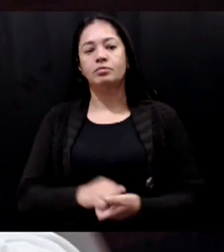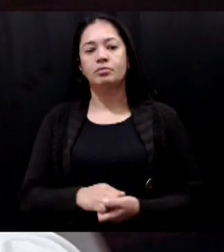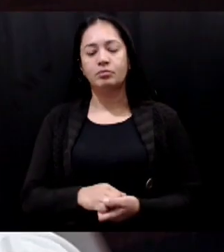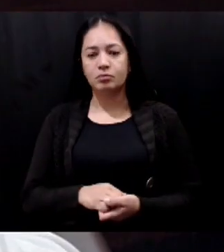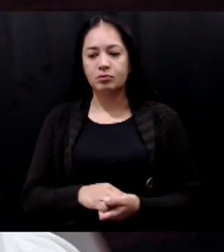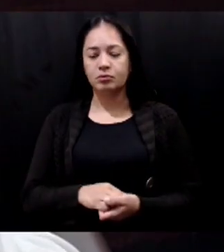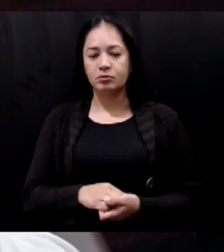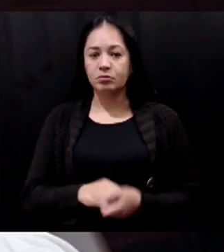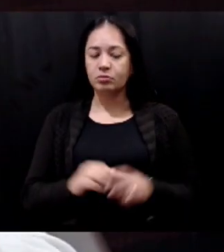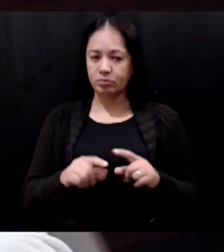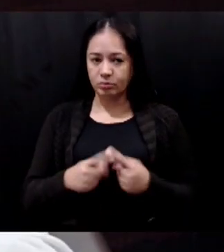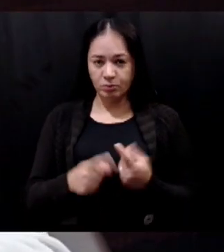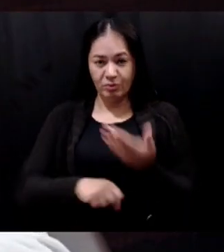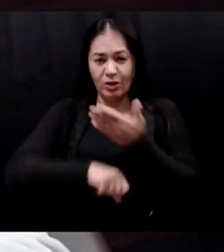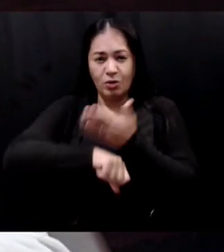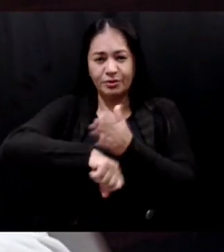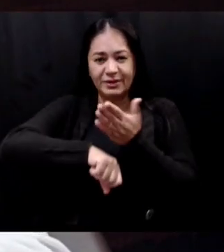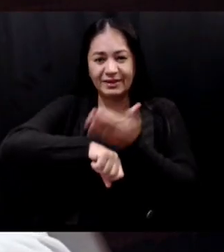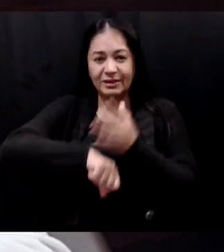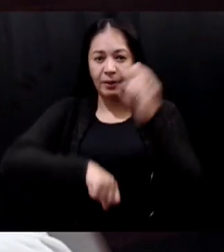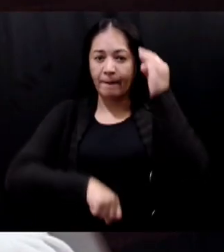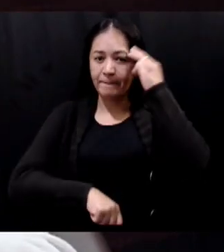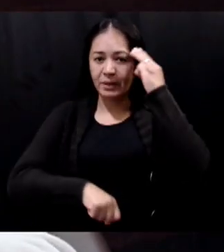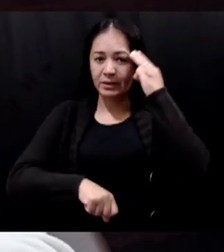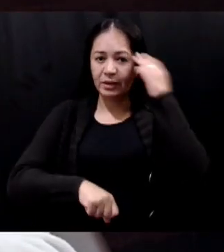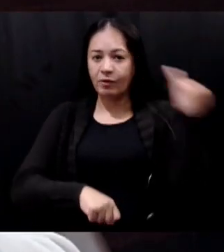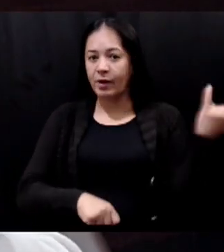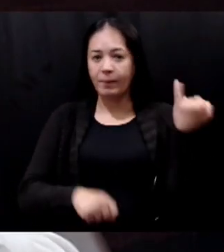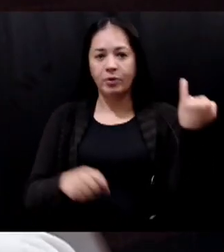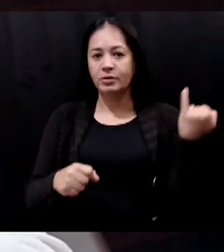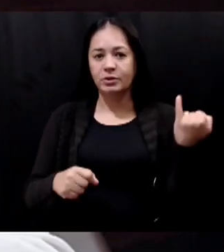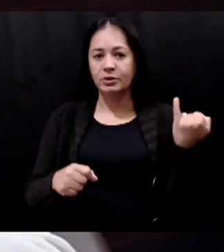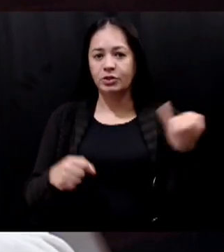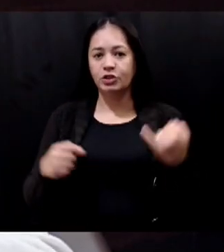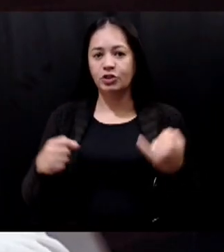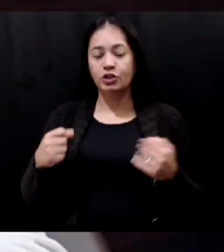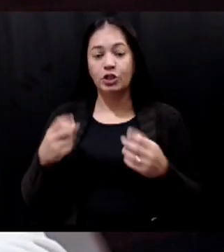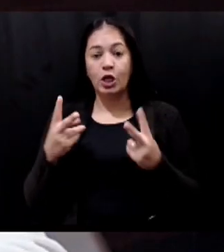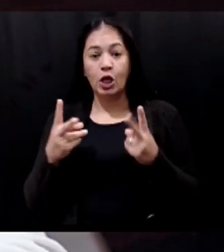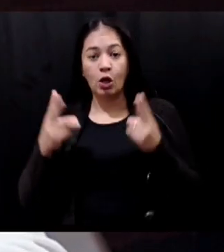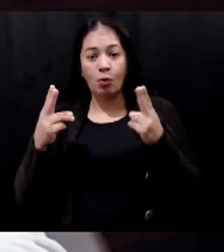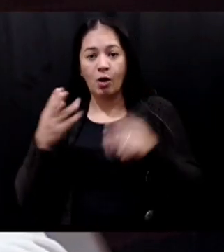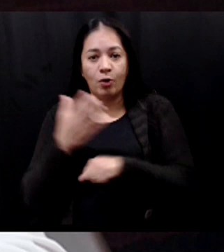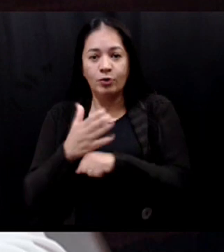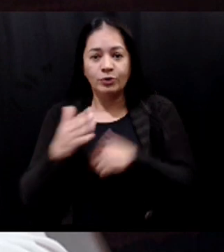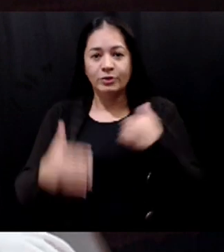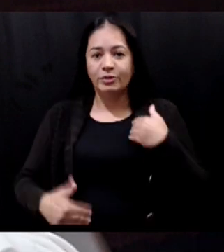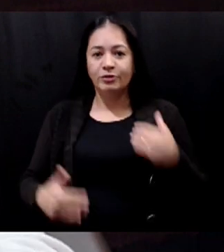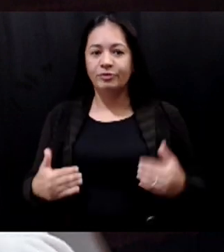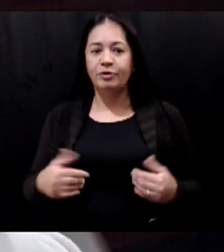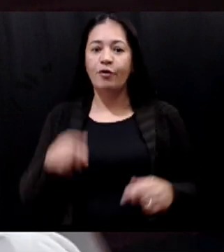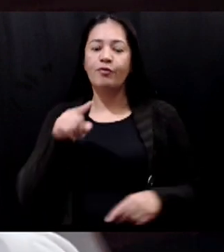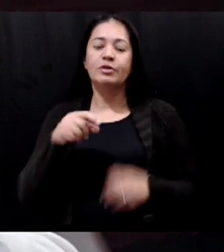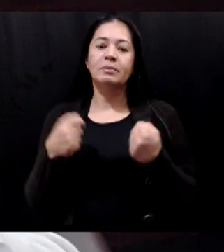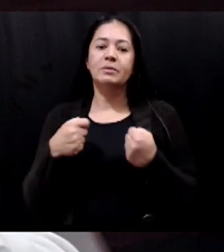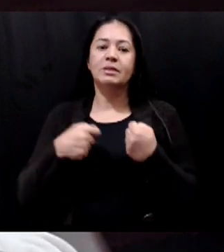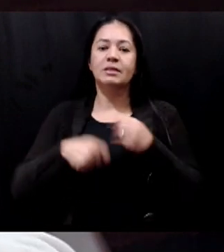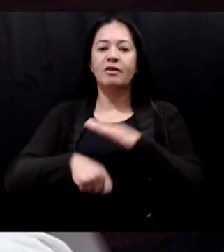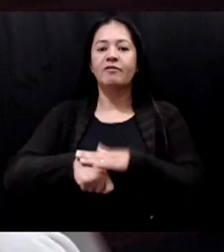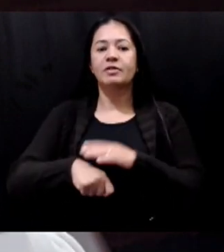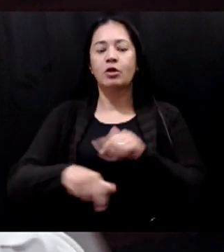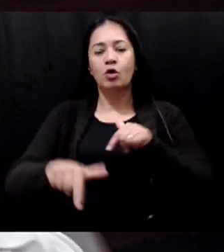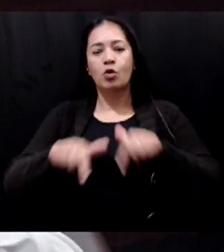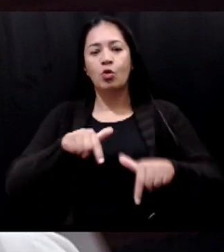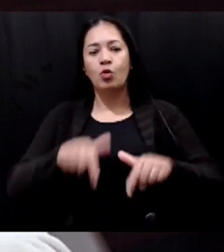treino mental, ele é tão importante quanto. Então, assim, o que você precisa fazer é o trabalho diário.